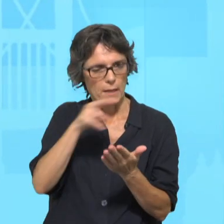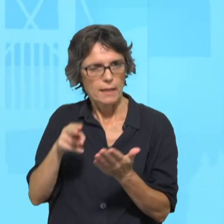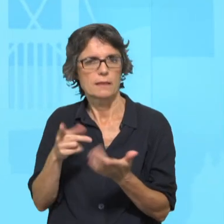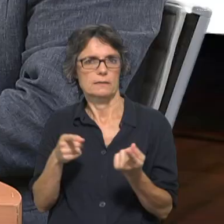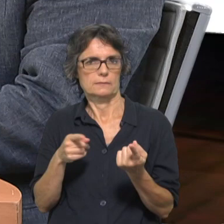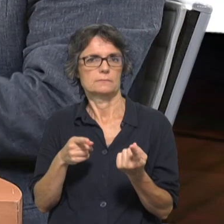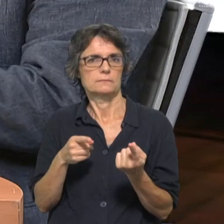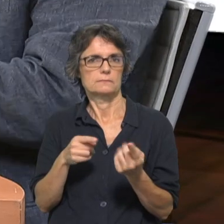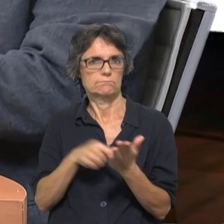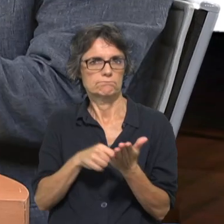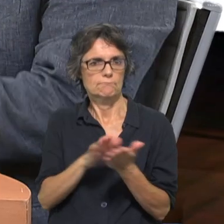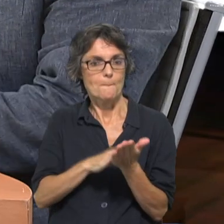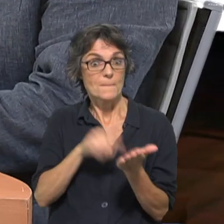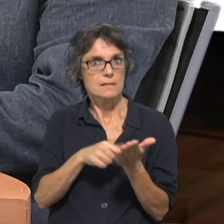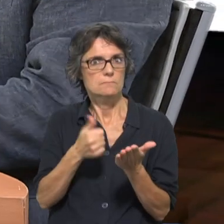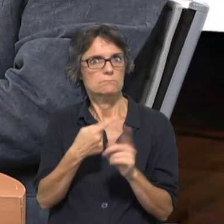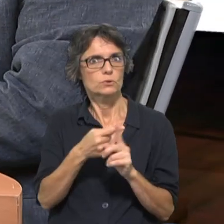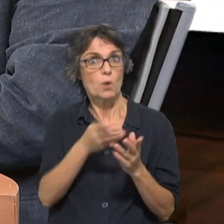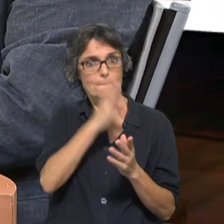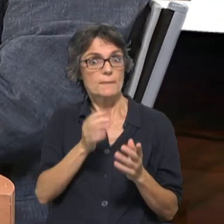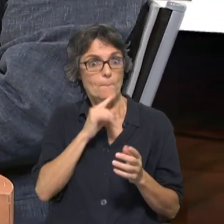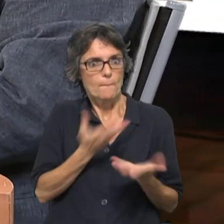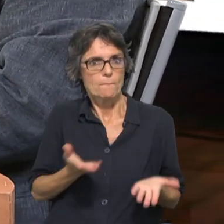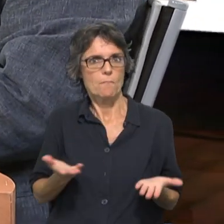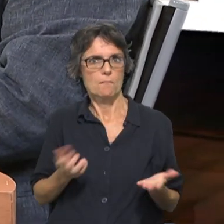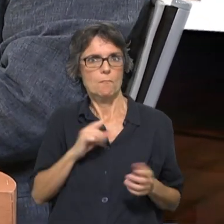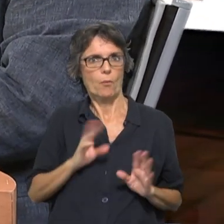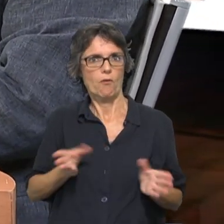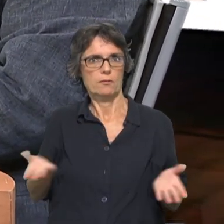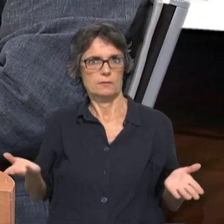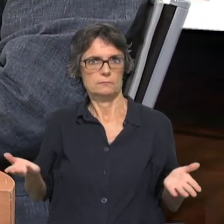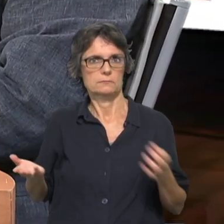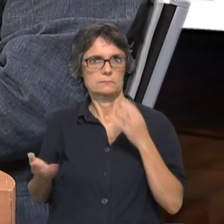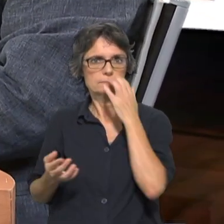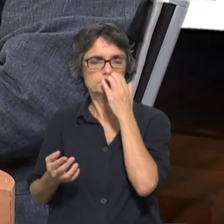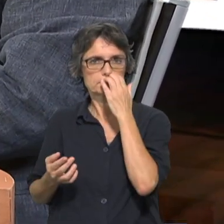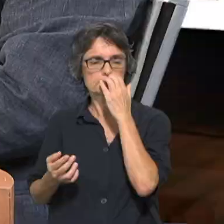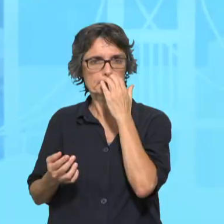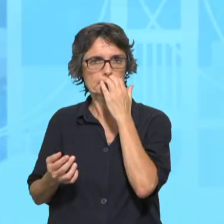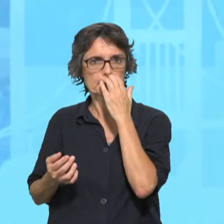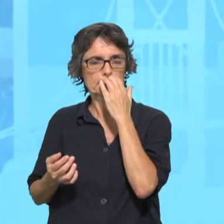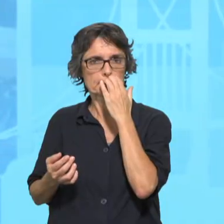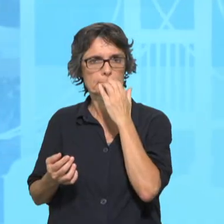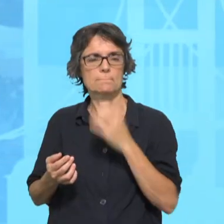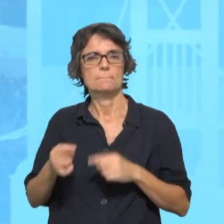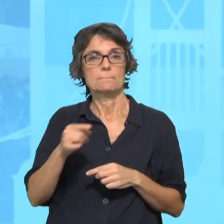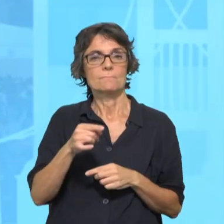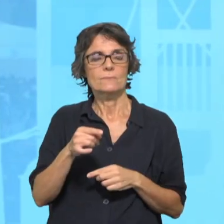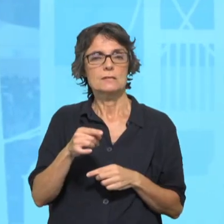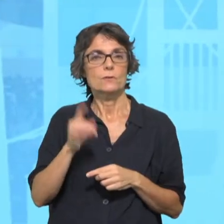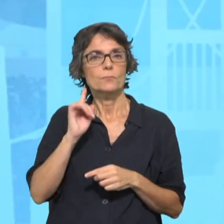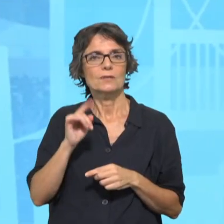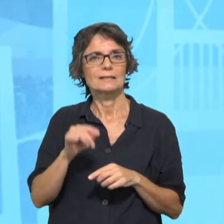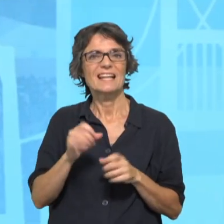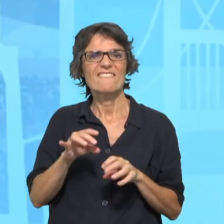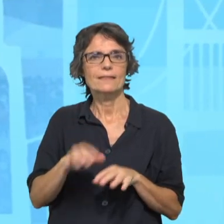pretende. Eles já podem ser implementados em muitas coisas nas comunidades. Em causa está, de facto, o não dar esses passos atrás que